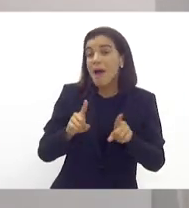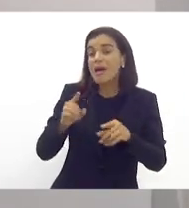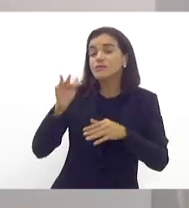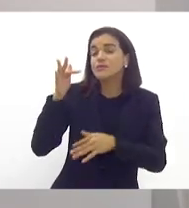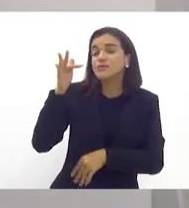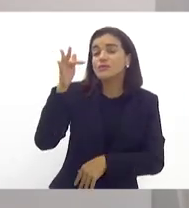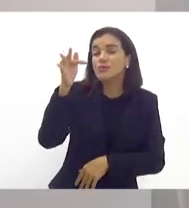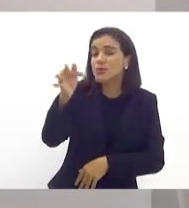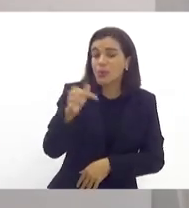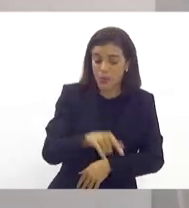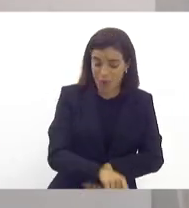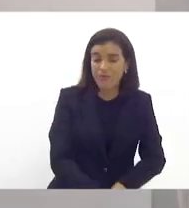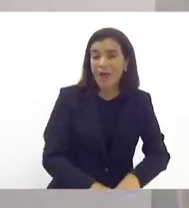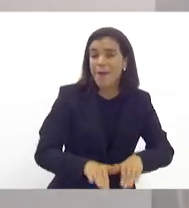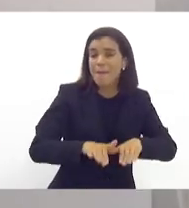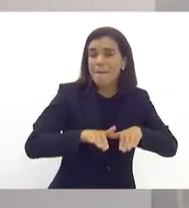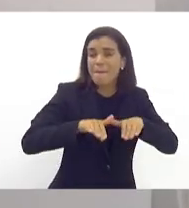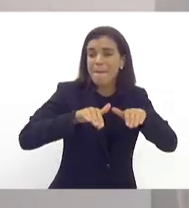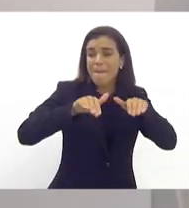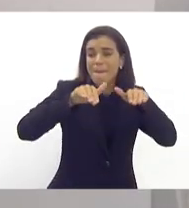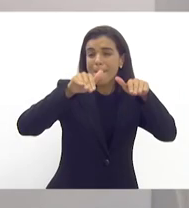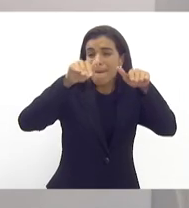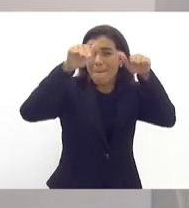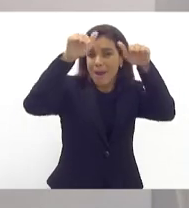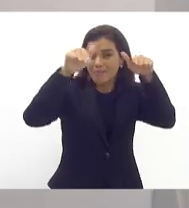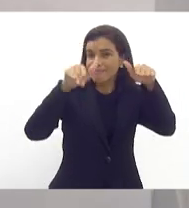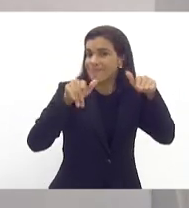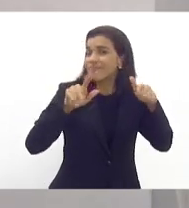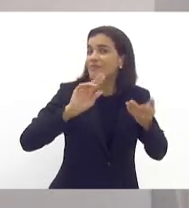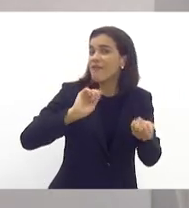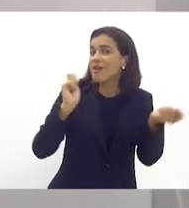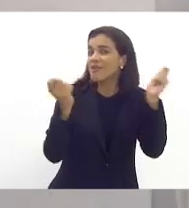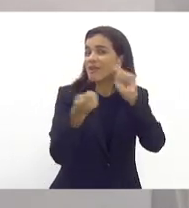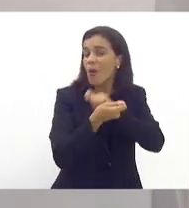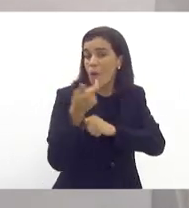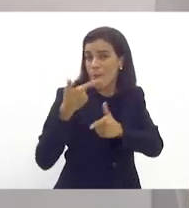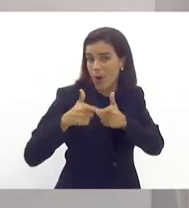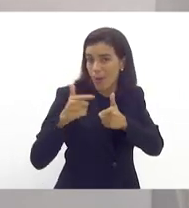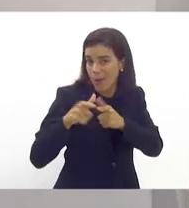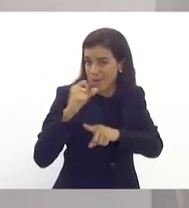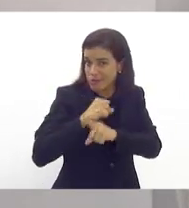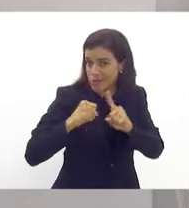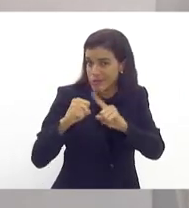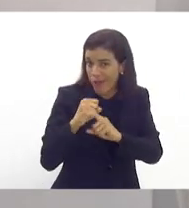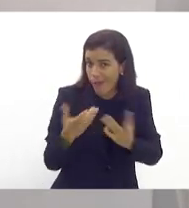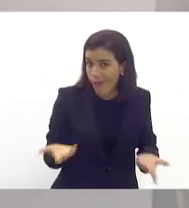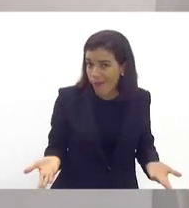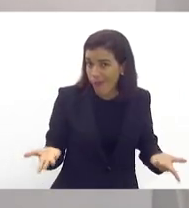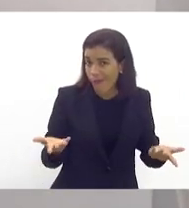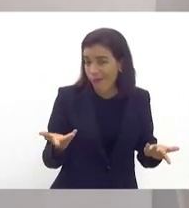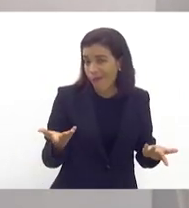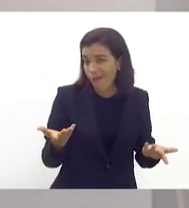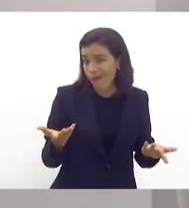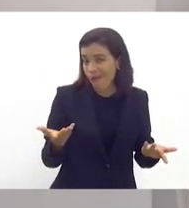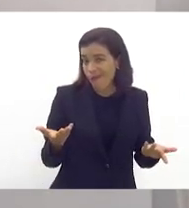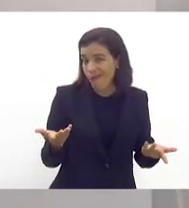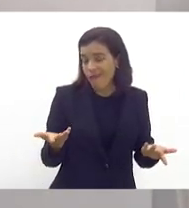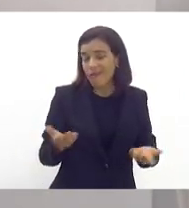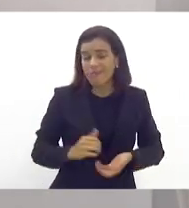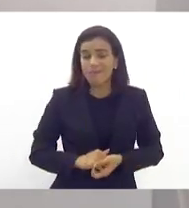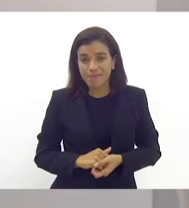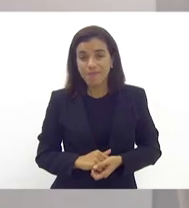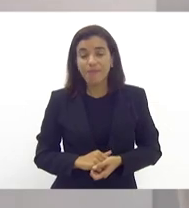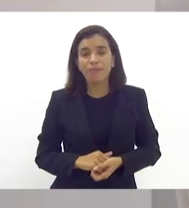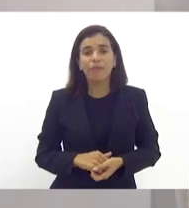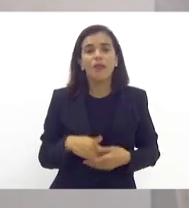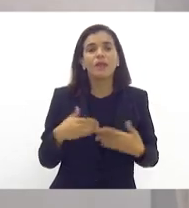eles serão adultos e estarão e serão um problema social e vai empobrecer não mais a família mas a sociedade brasileira então